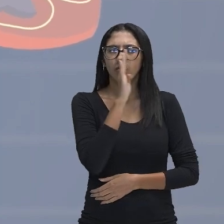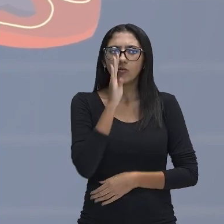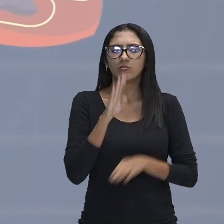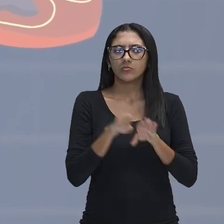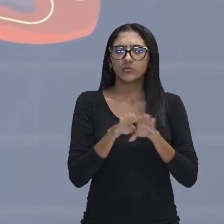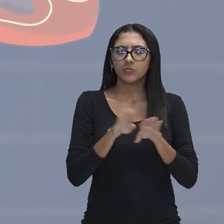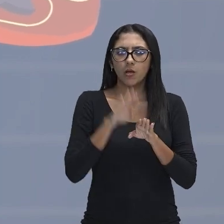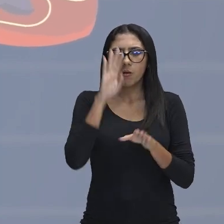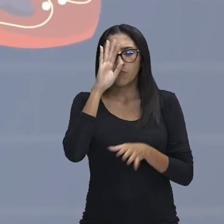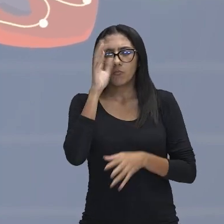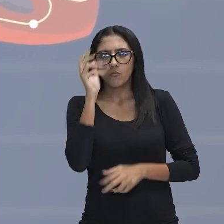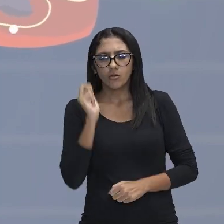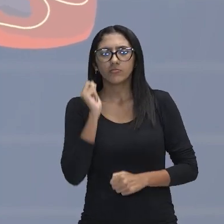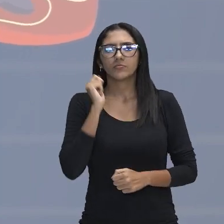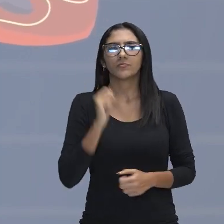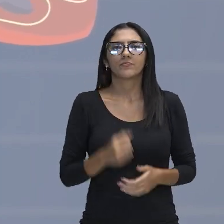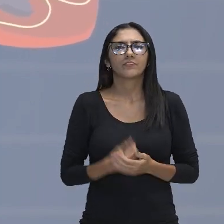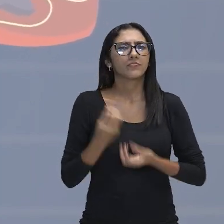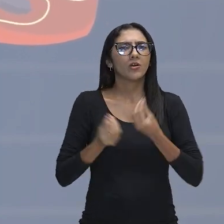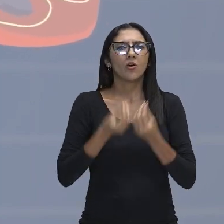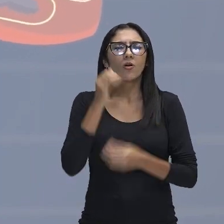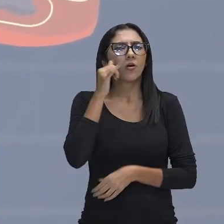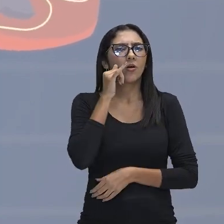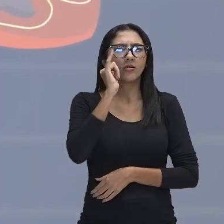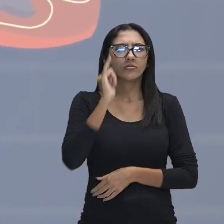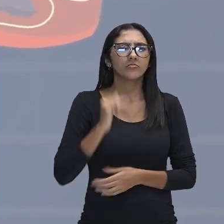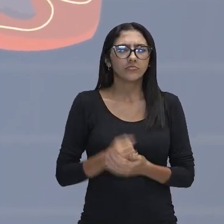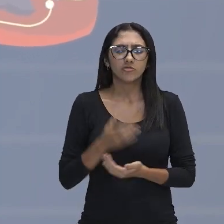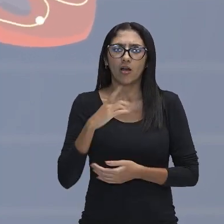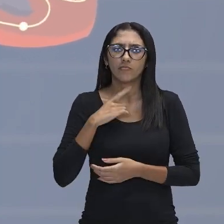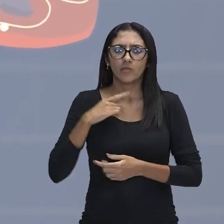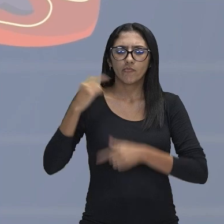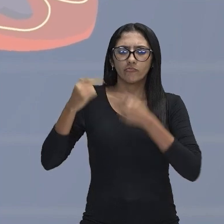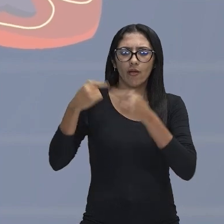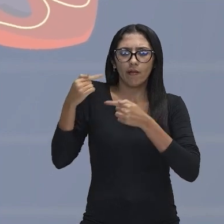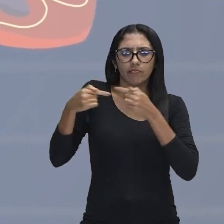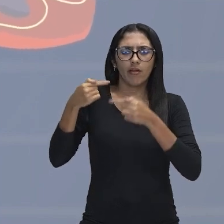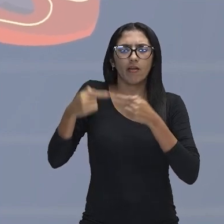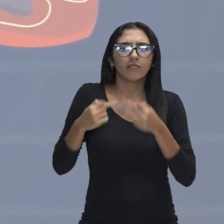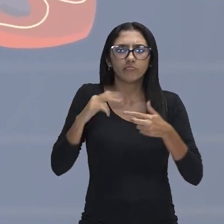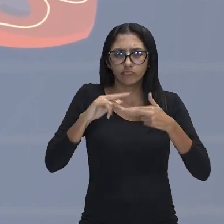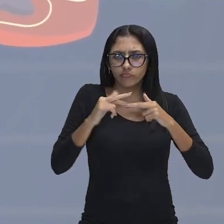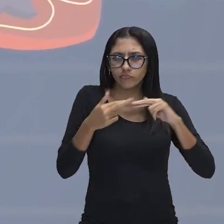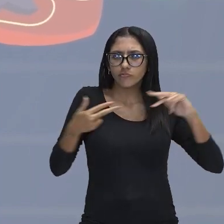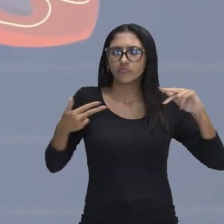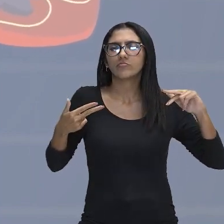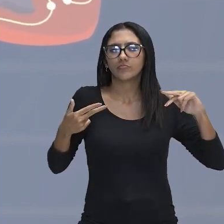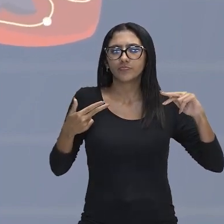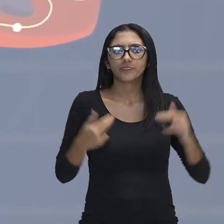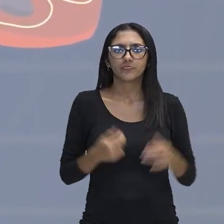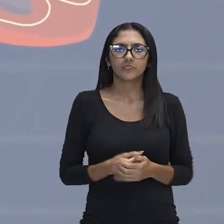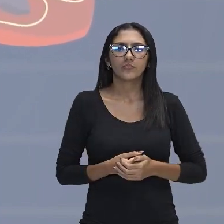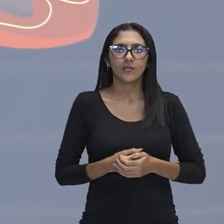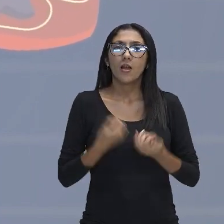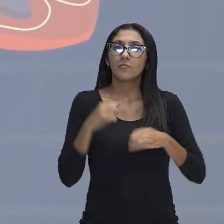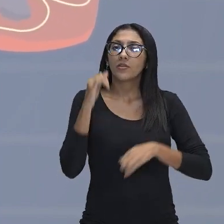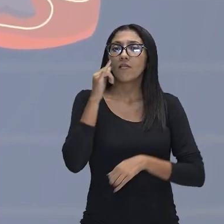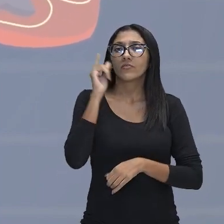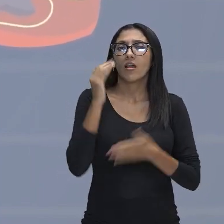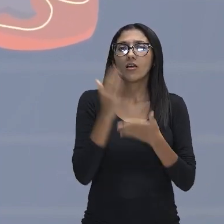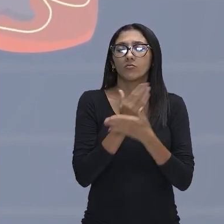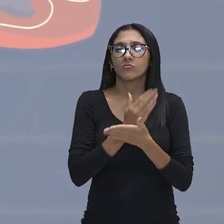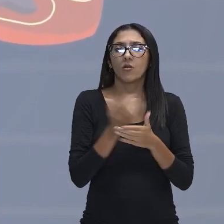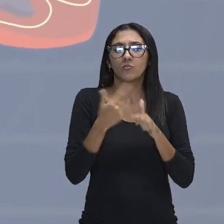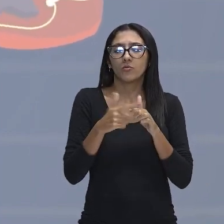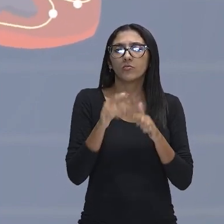prevenção: apesar de a genética influenciar a predisposição a arritmias, cortar alguns fatores de risco, caso